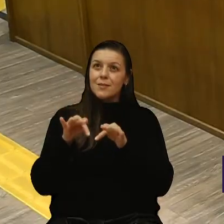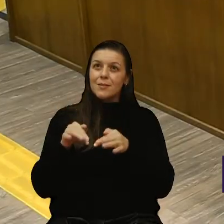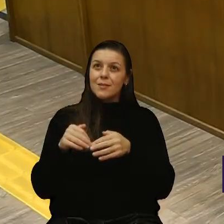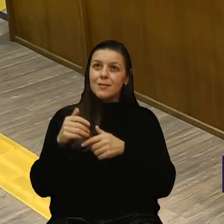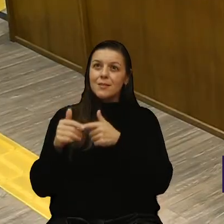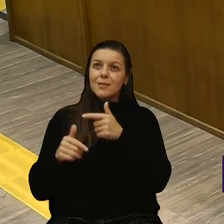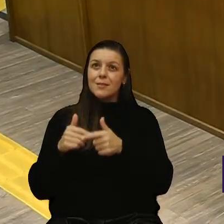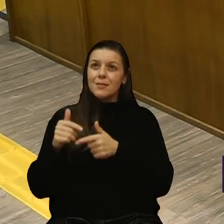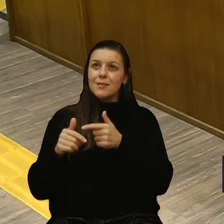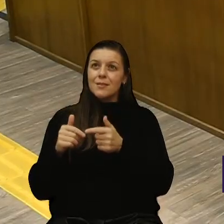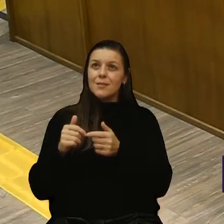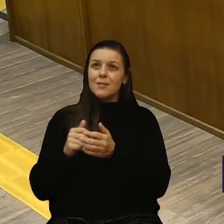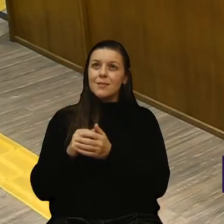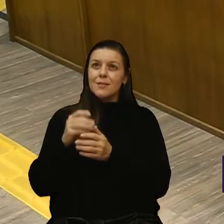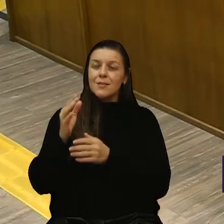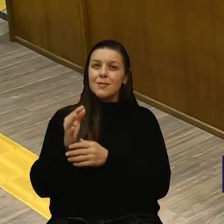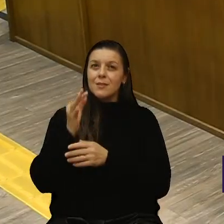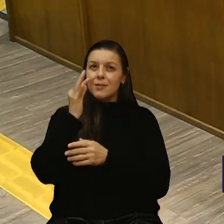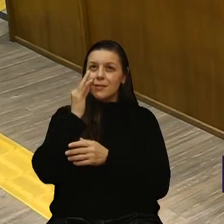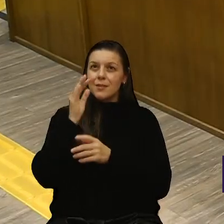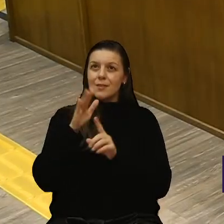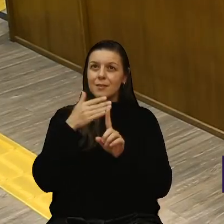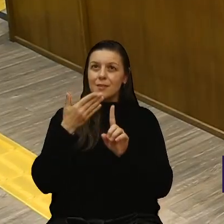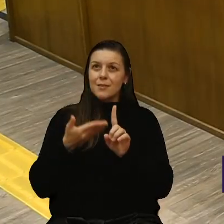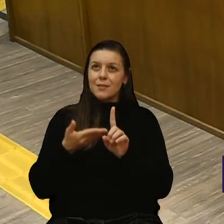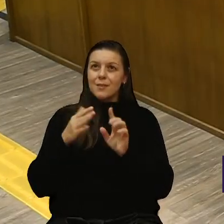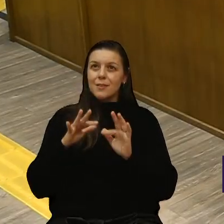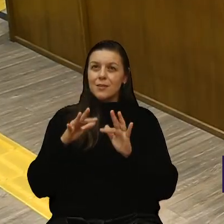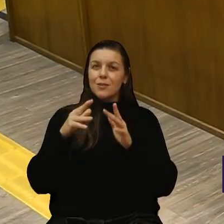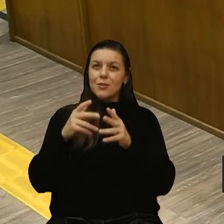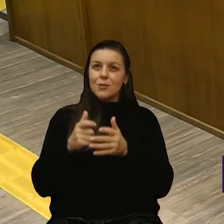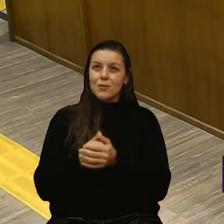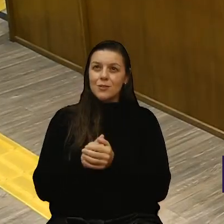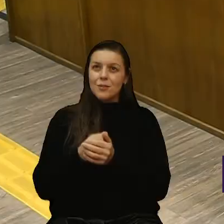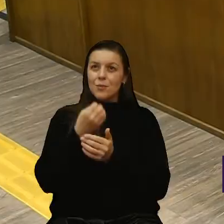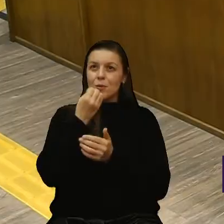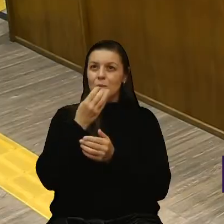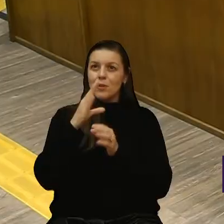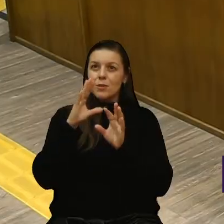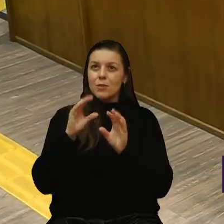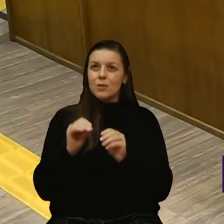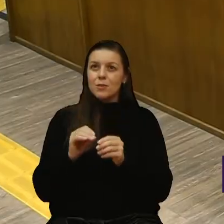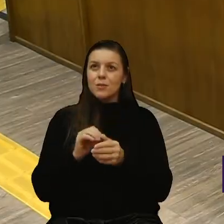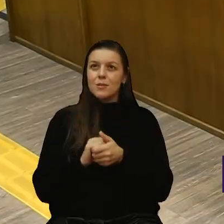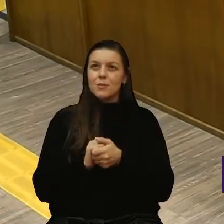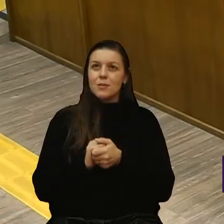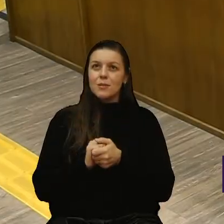trabalhos da presente sessão solene. Tenham todos e todas uma boa noite.